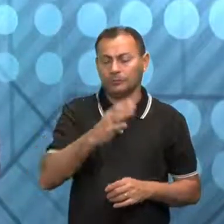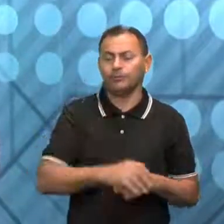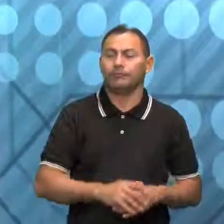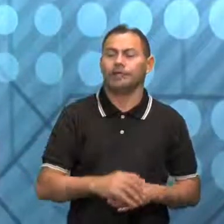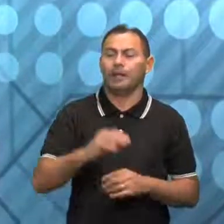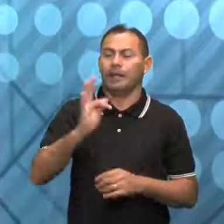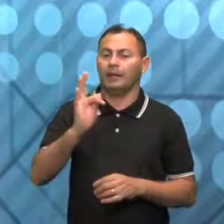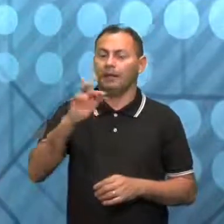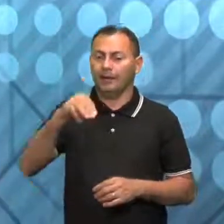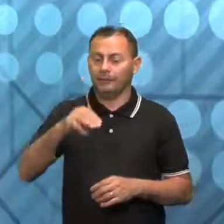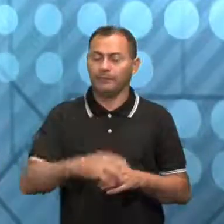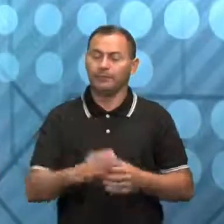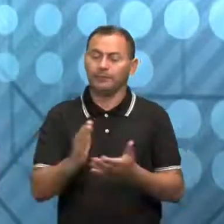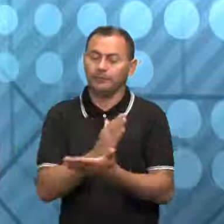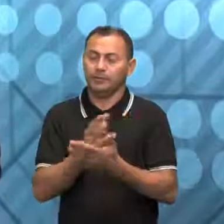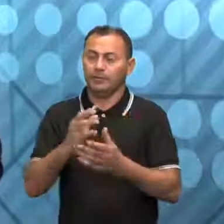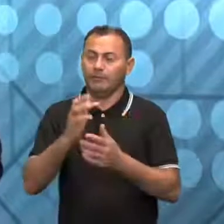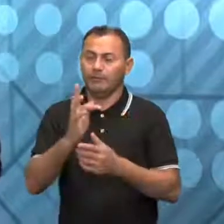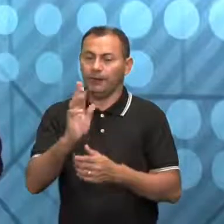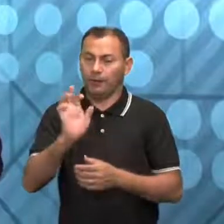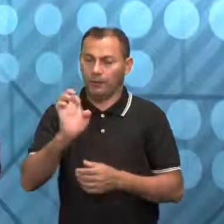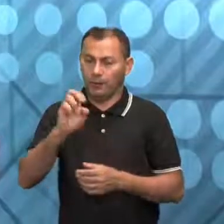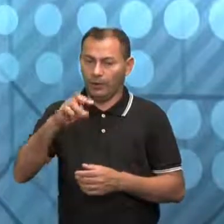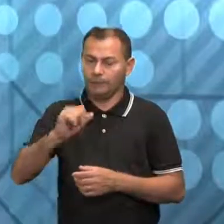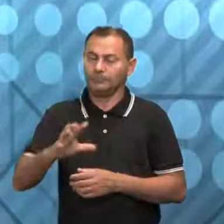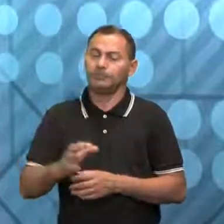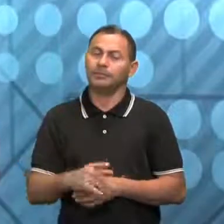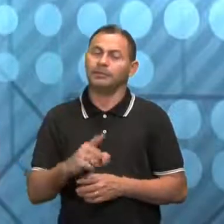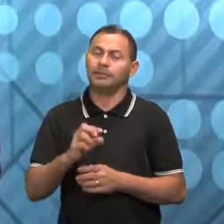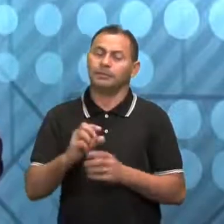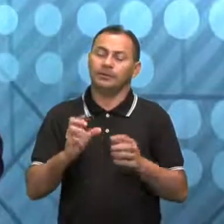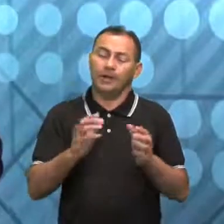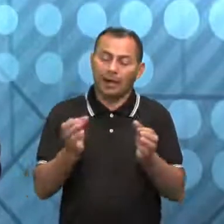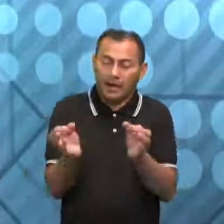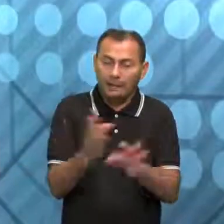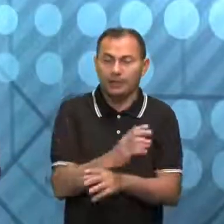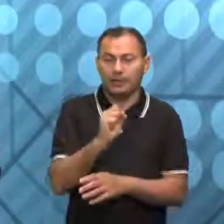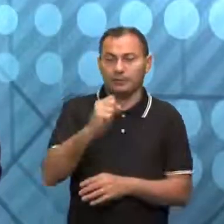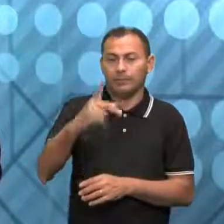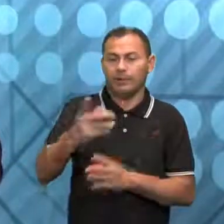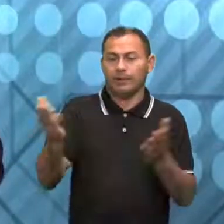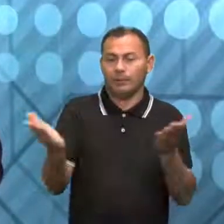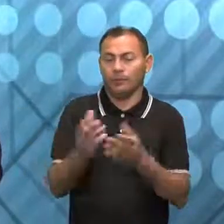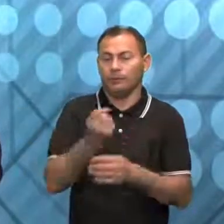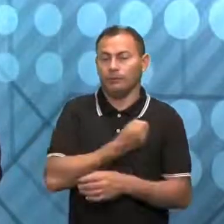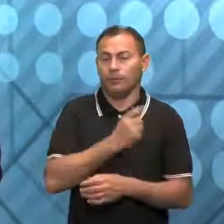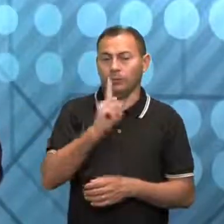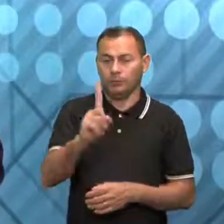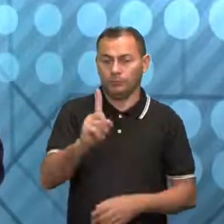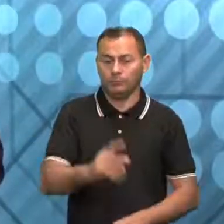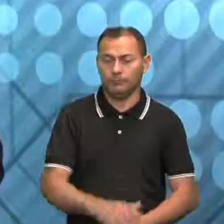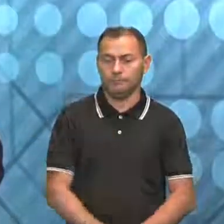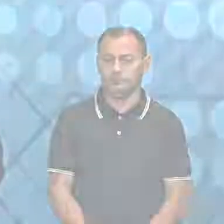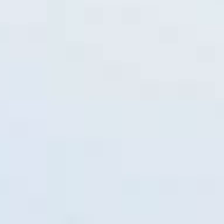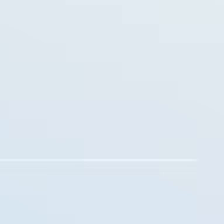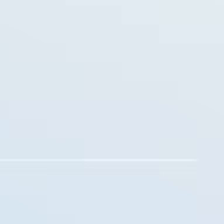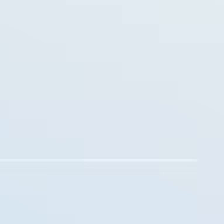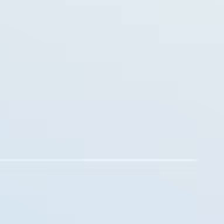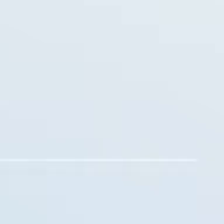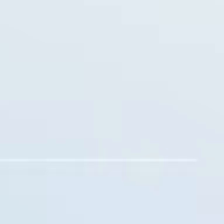da multiplexação por divisão de frequência, que a gente finaliza então essa resolução da situação problema número 1.